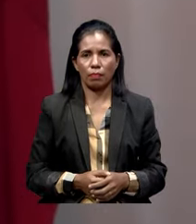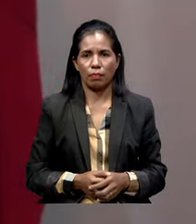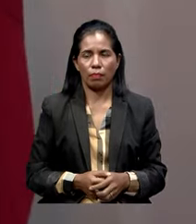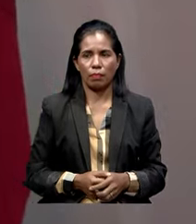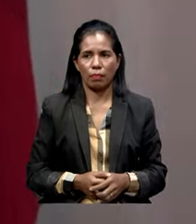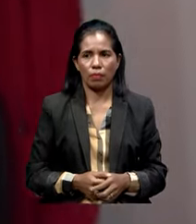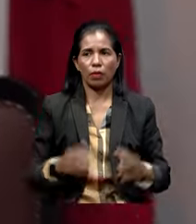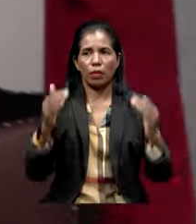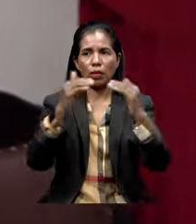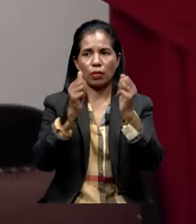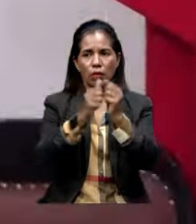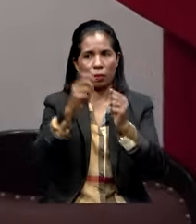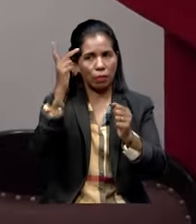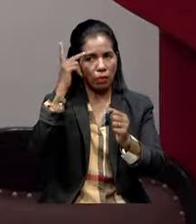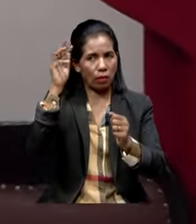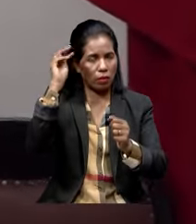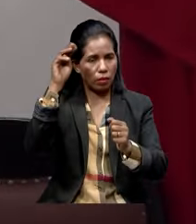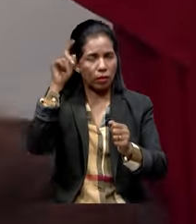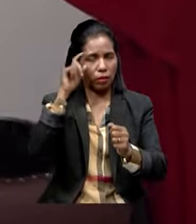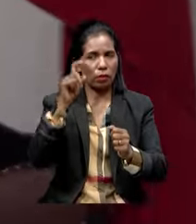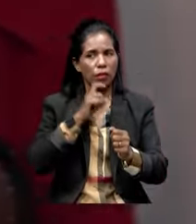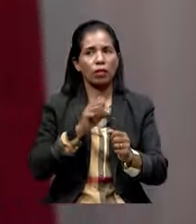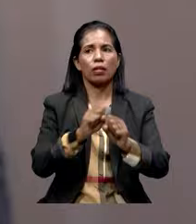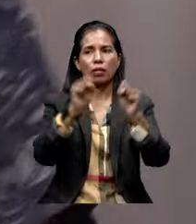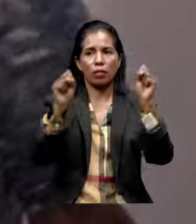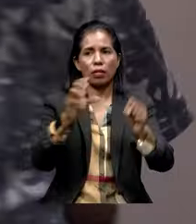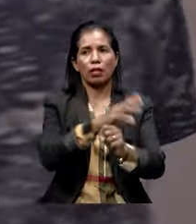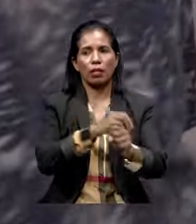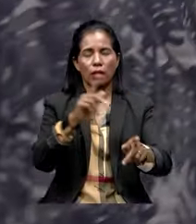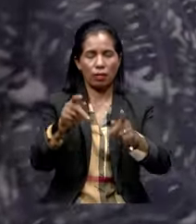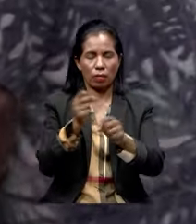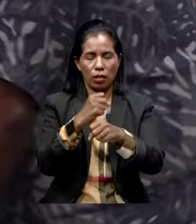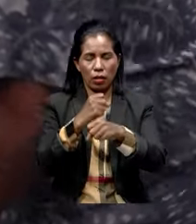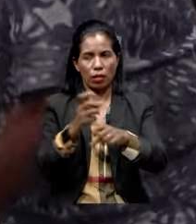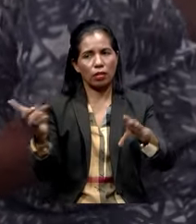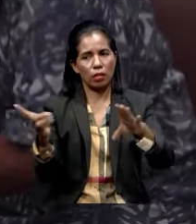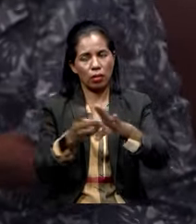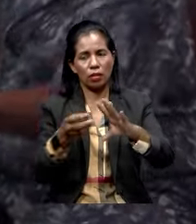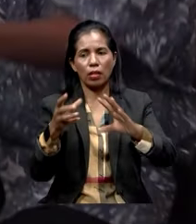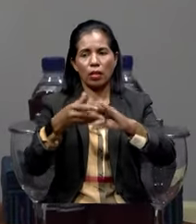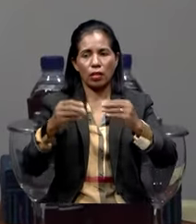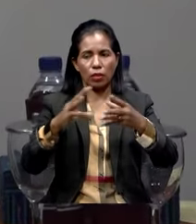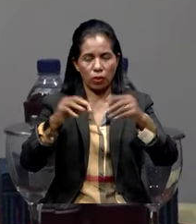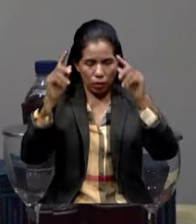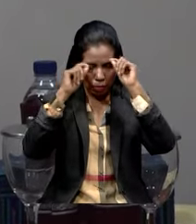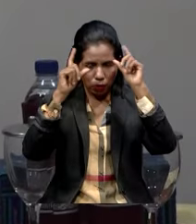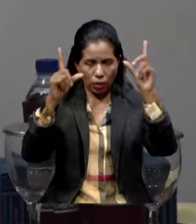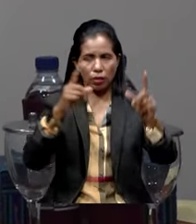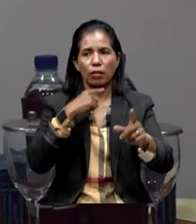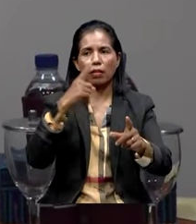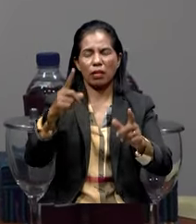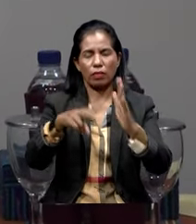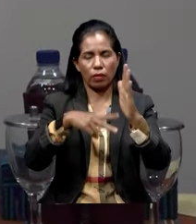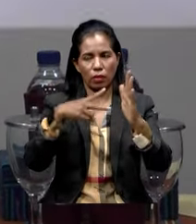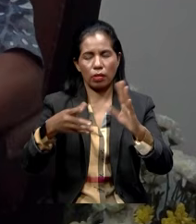Foi um encontro com o primeiro-ministro Cairala Sanana Guzmão e a sábado, né? Autor filme documentário com a história Timor-Leste explica filmagem, né? Nula a